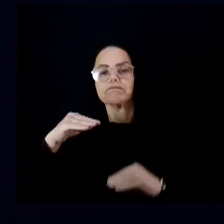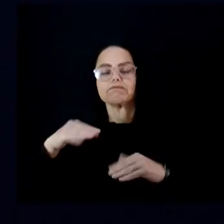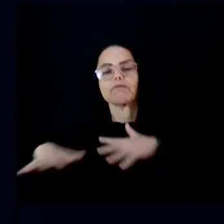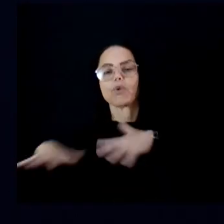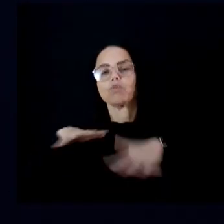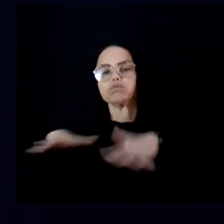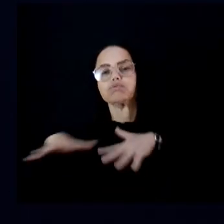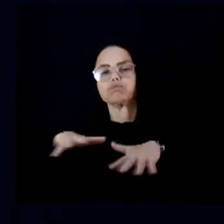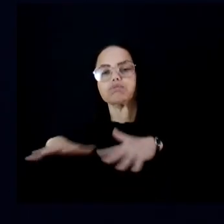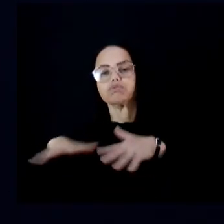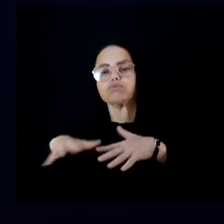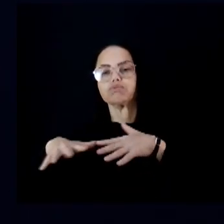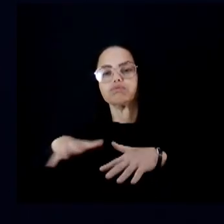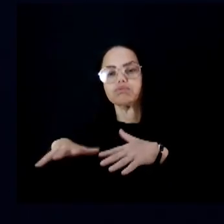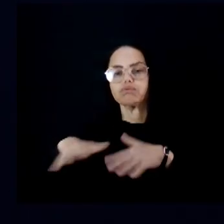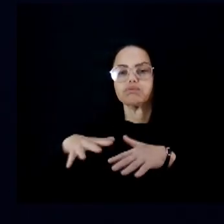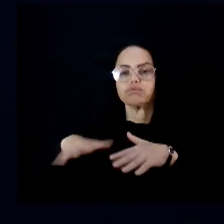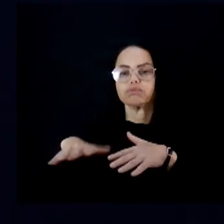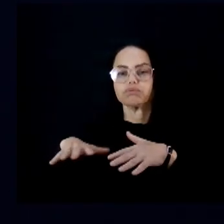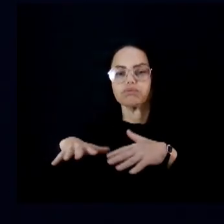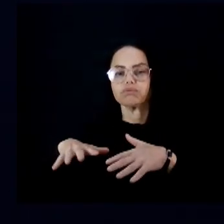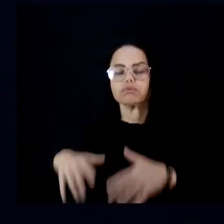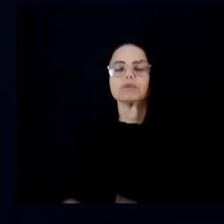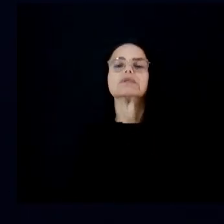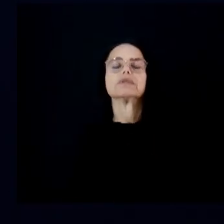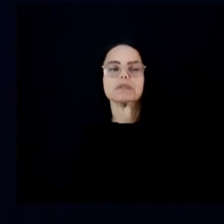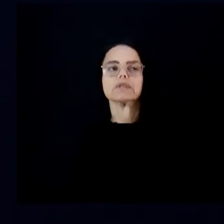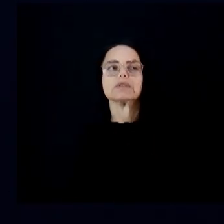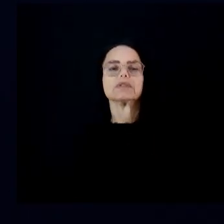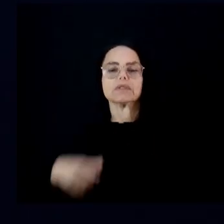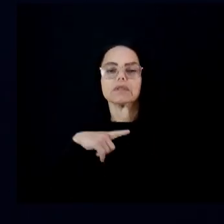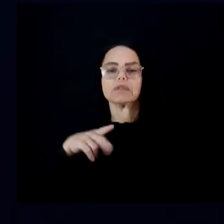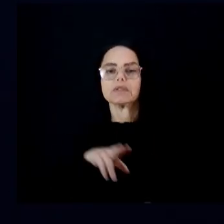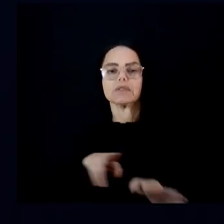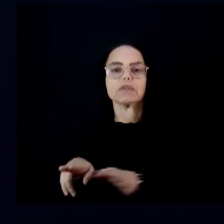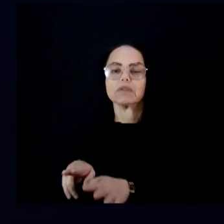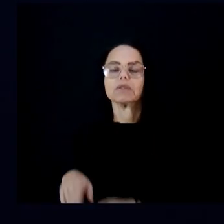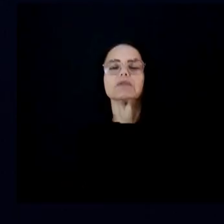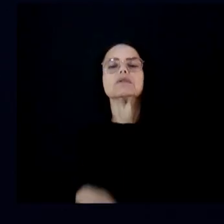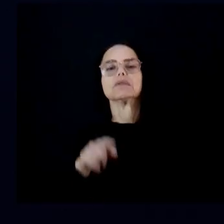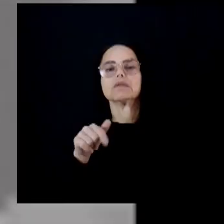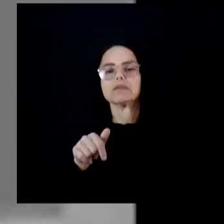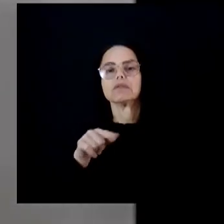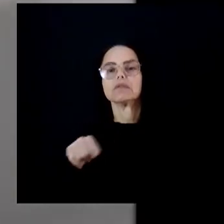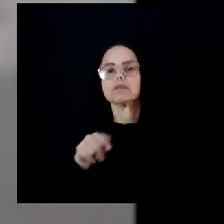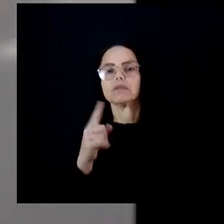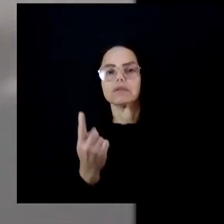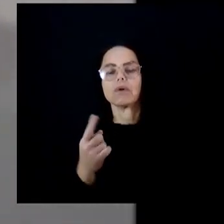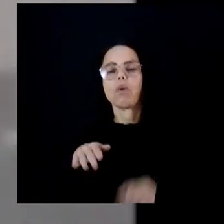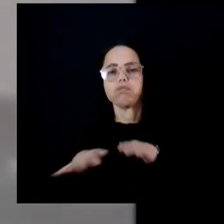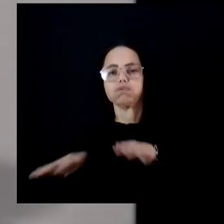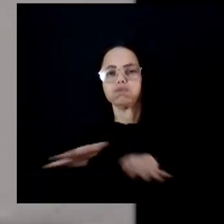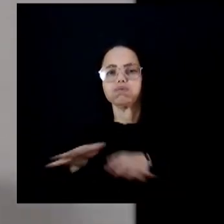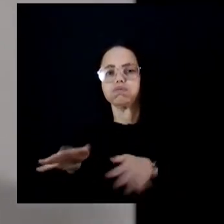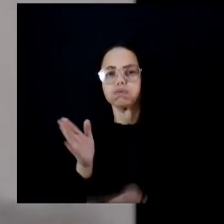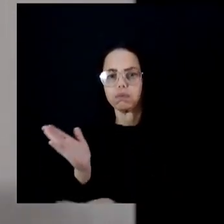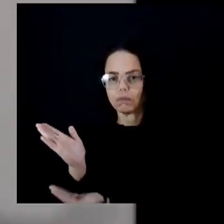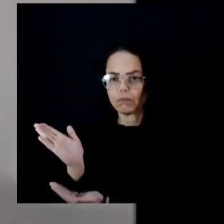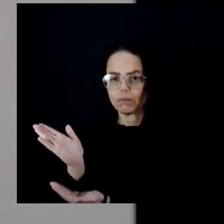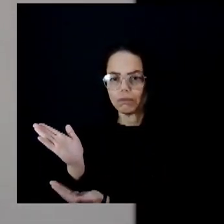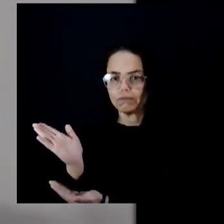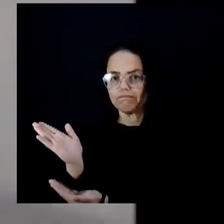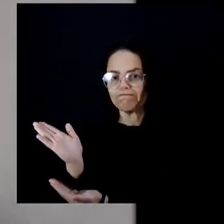que teve essa semana lá, de magnitude acho que 7,1, se não me engano, é um dos terremotos que